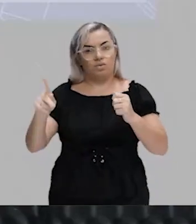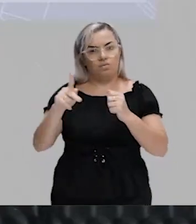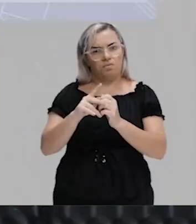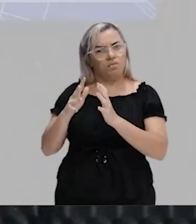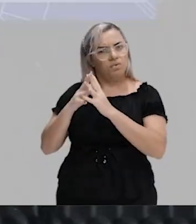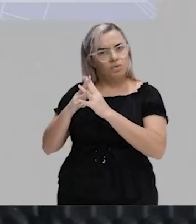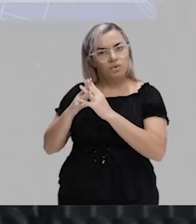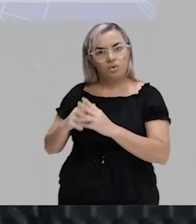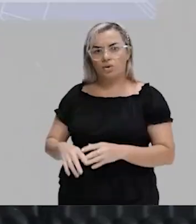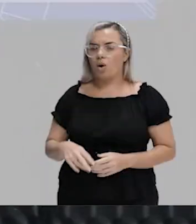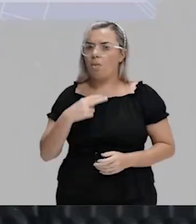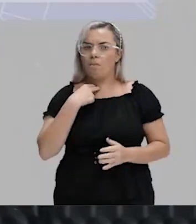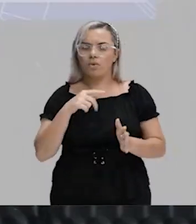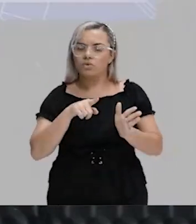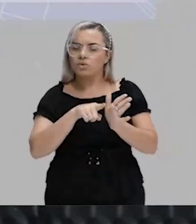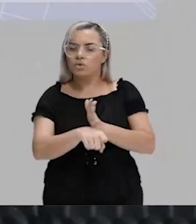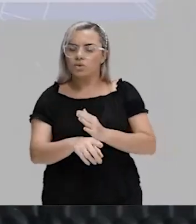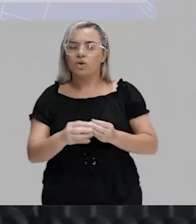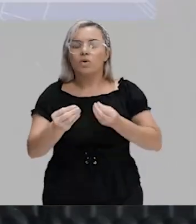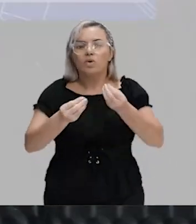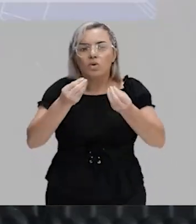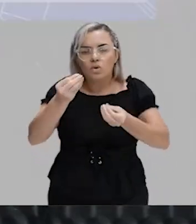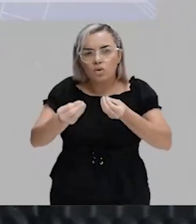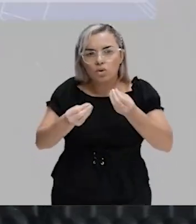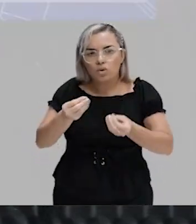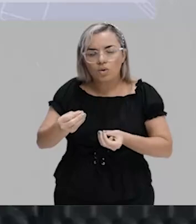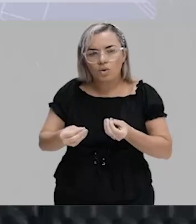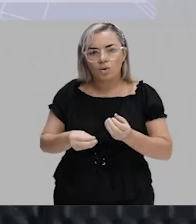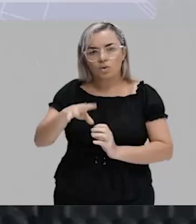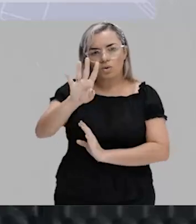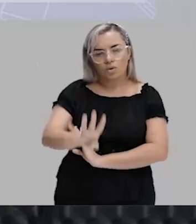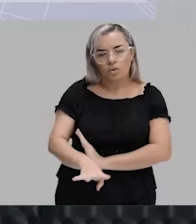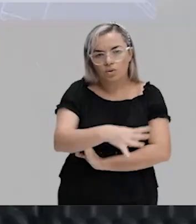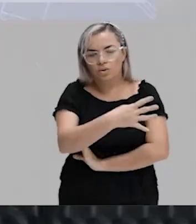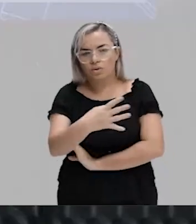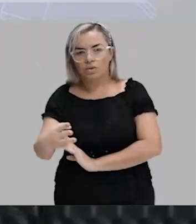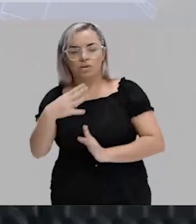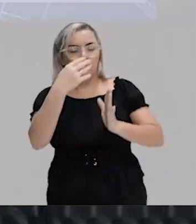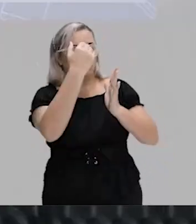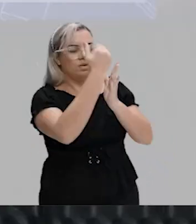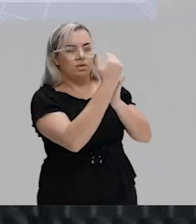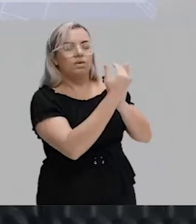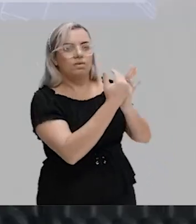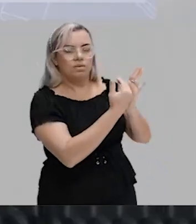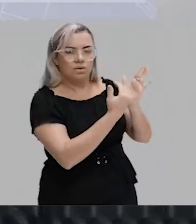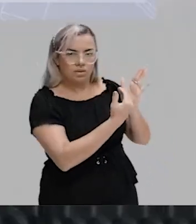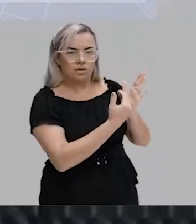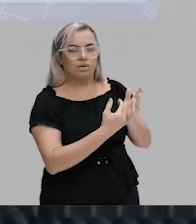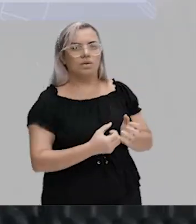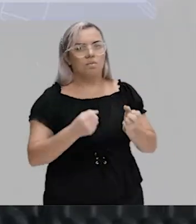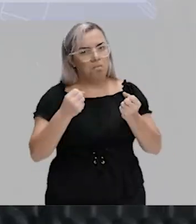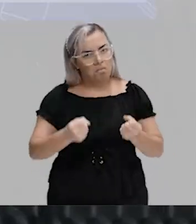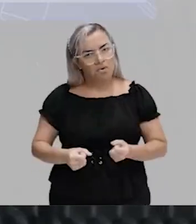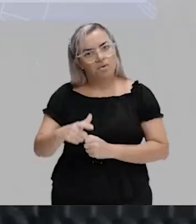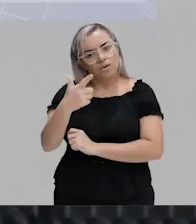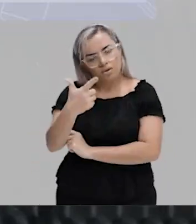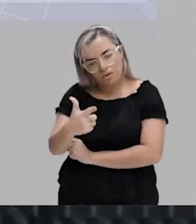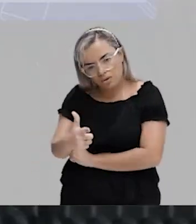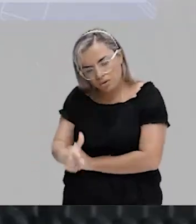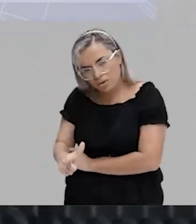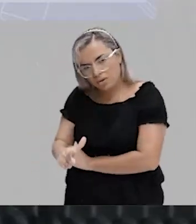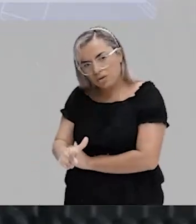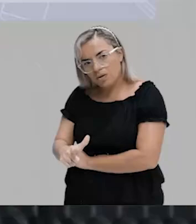pronomes interrogativos, porque como nós vimos no quadro das classificações, ele pode se repetir. Né? O